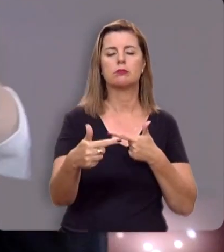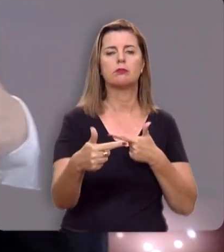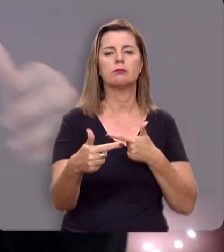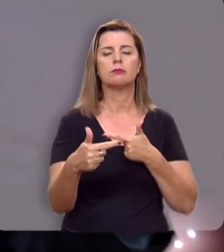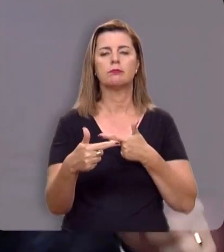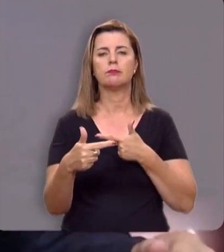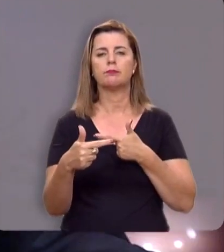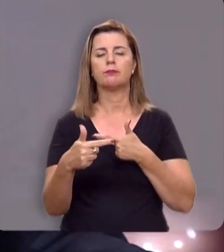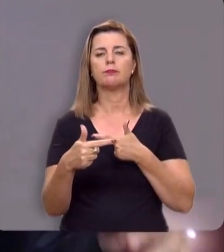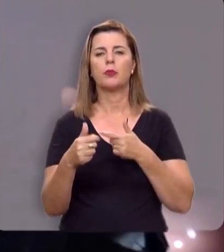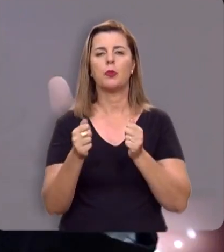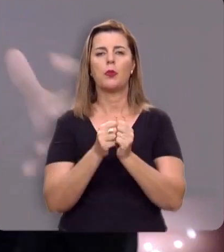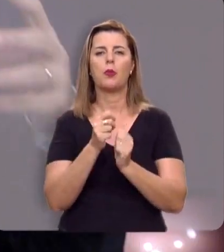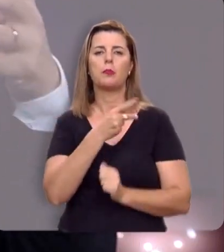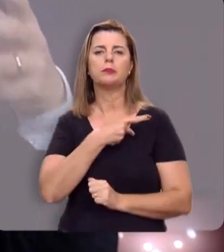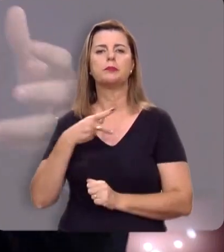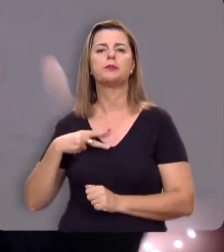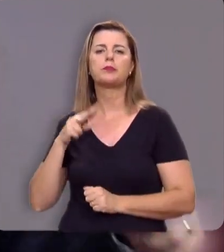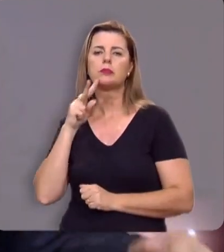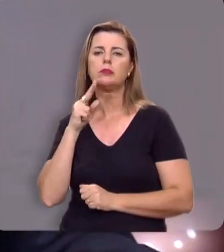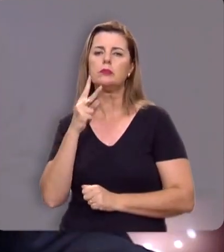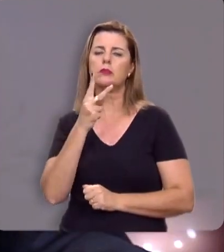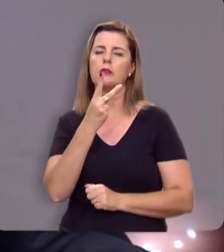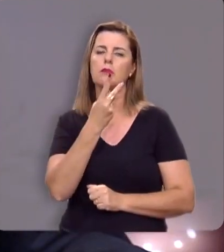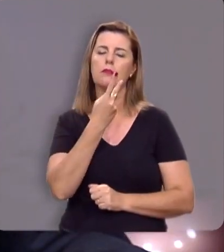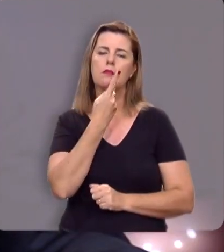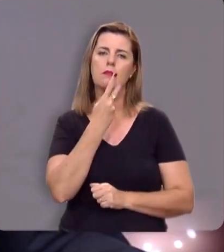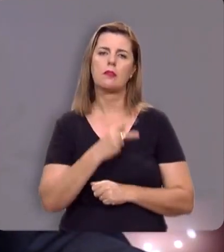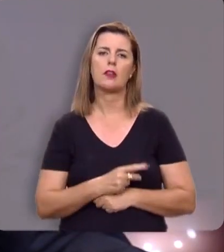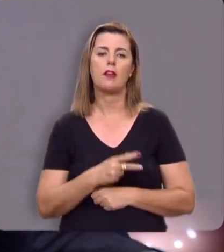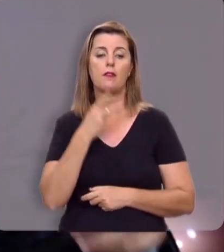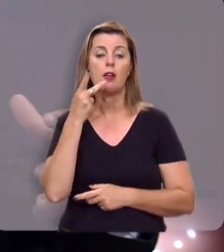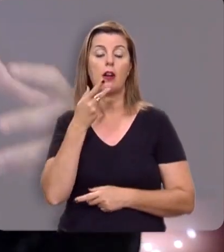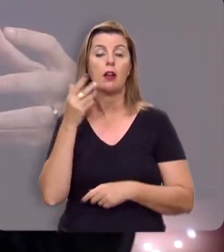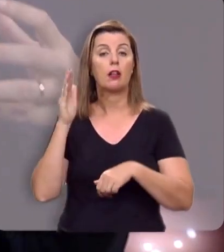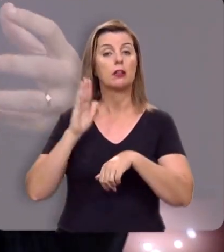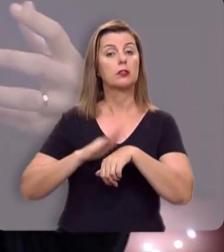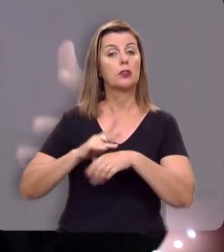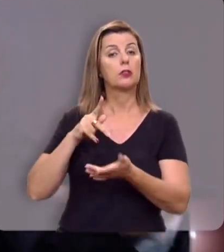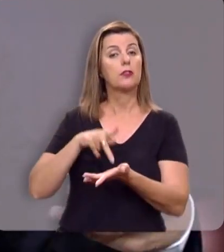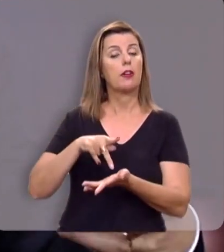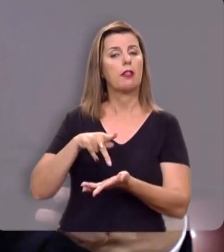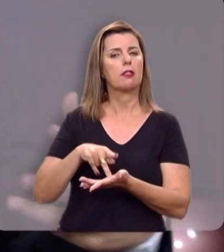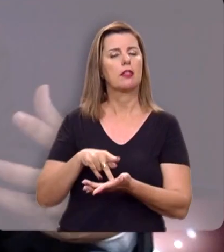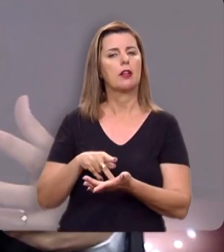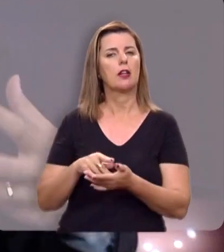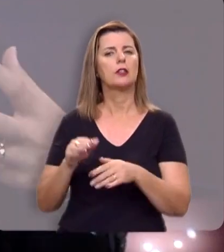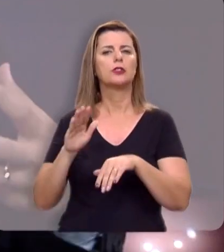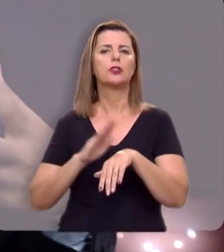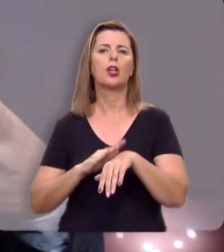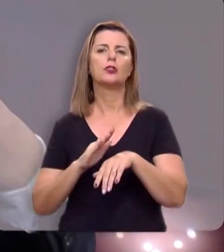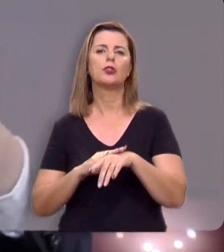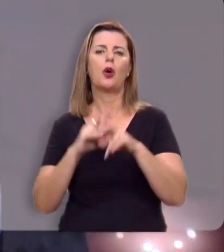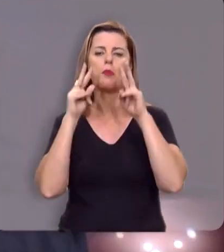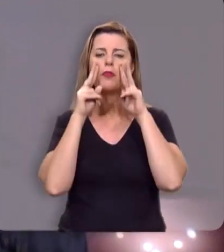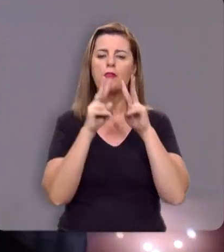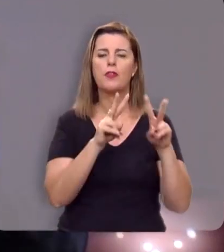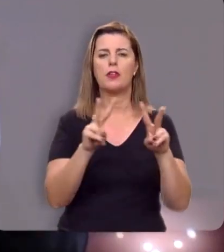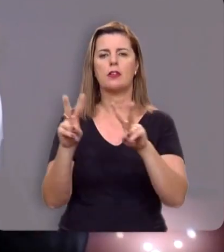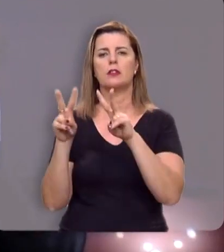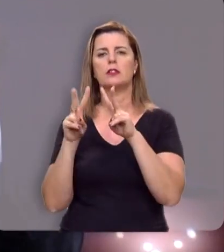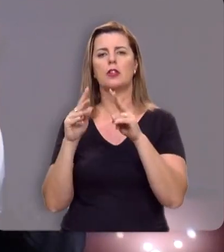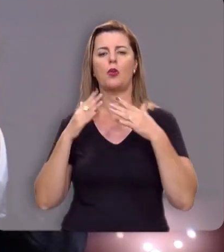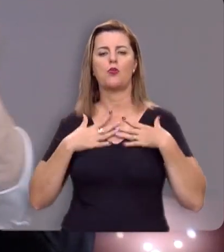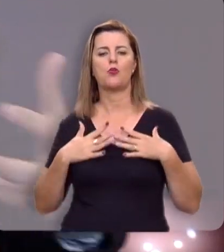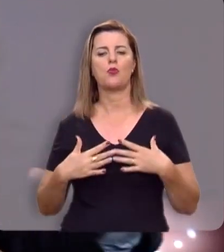teremos daqui a pouco com o pastor Hernandes Dias Lopes, falando exatamente sobre essa visão